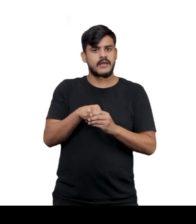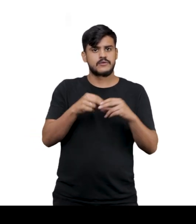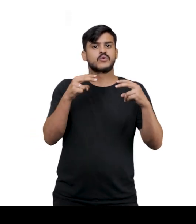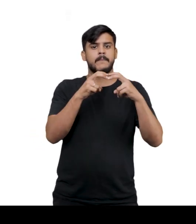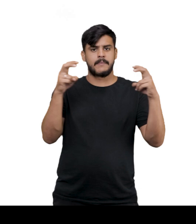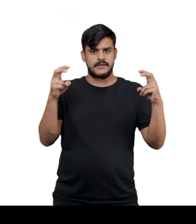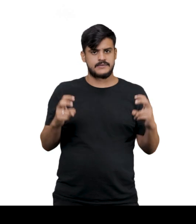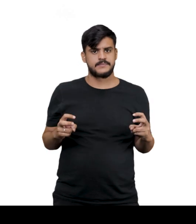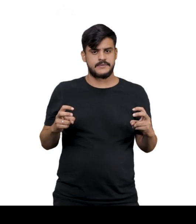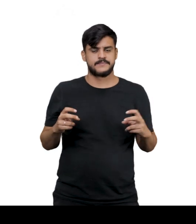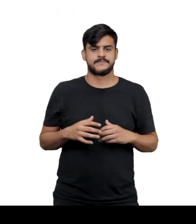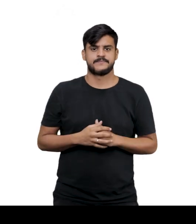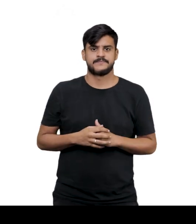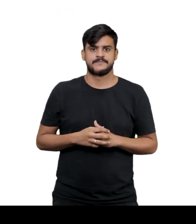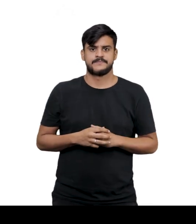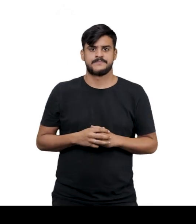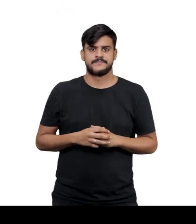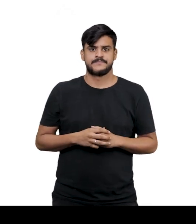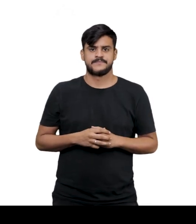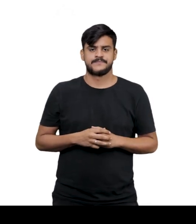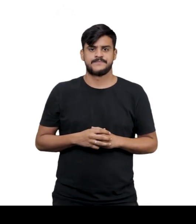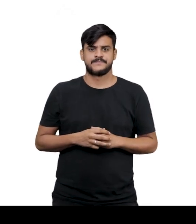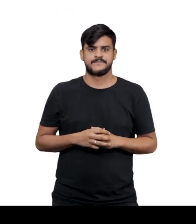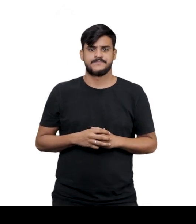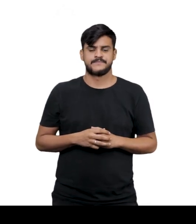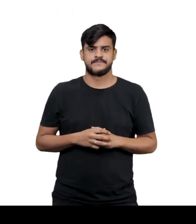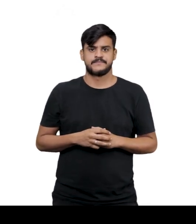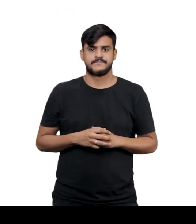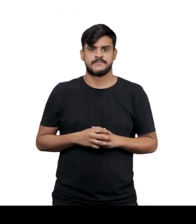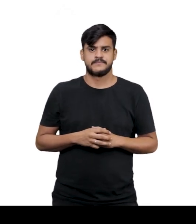1666, presente no acervo do MASP.